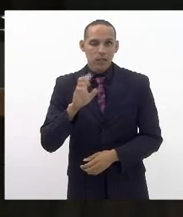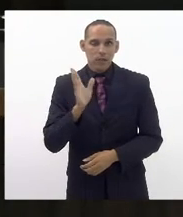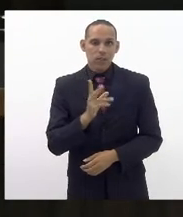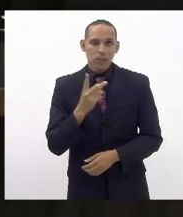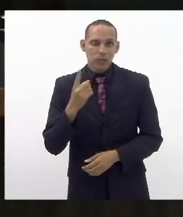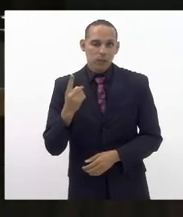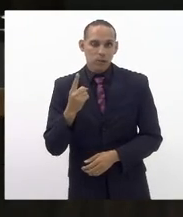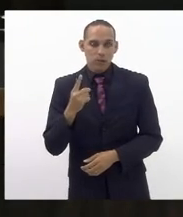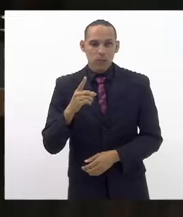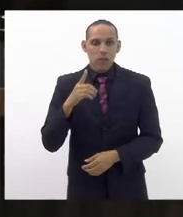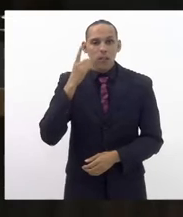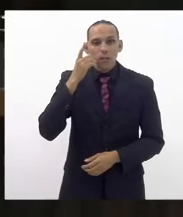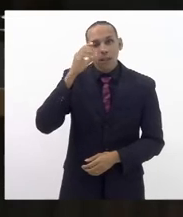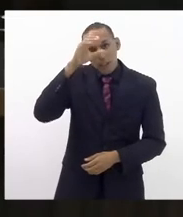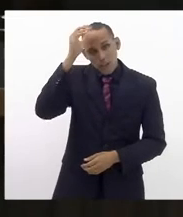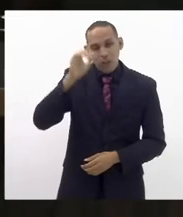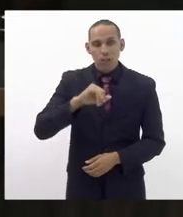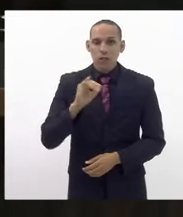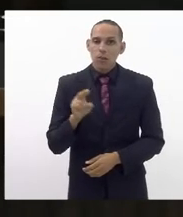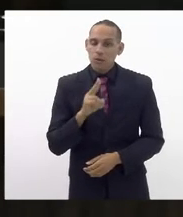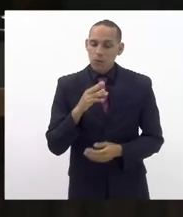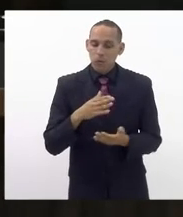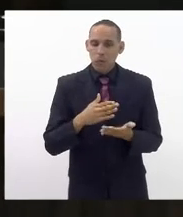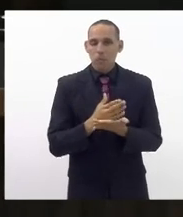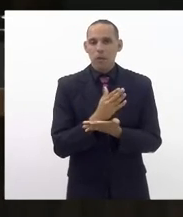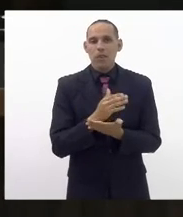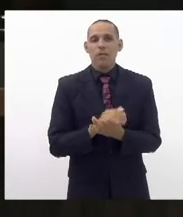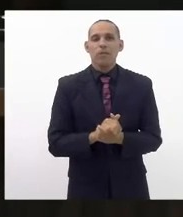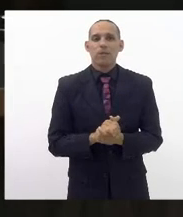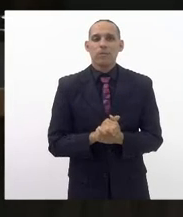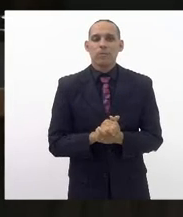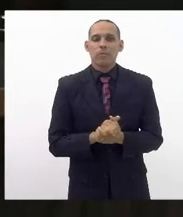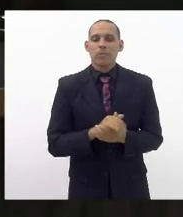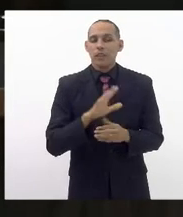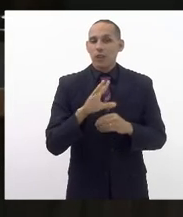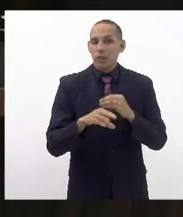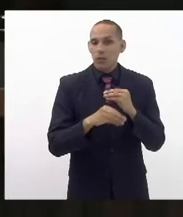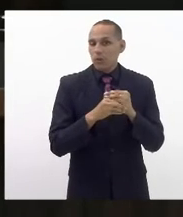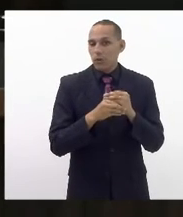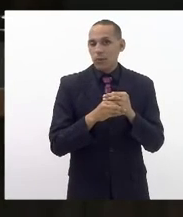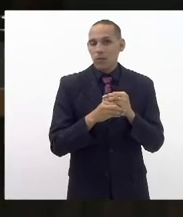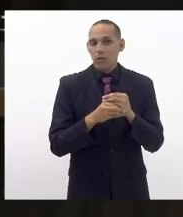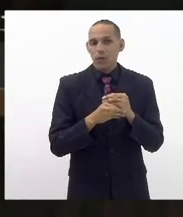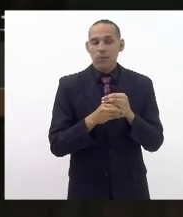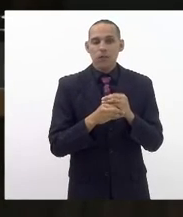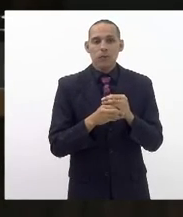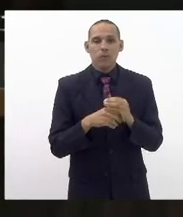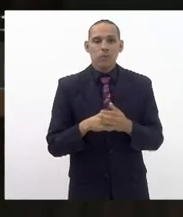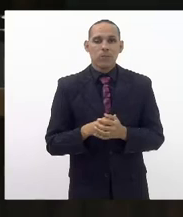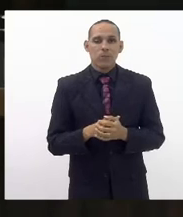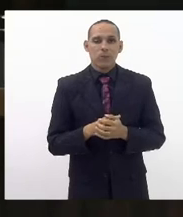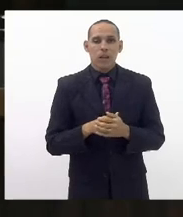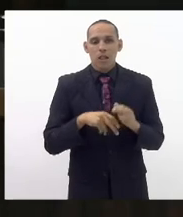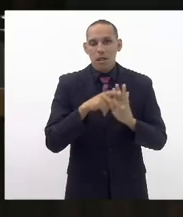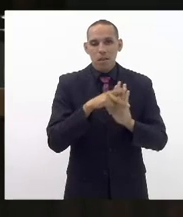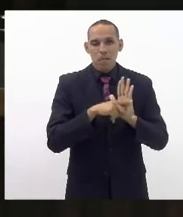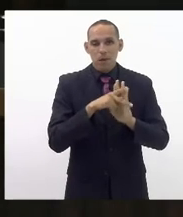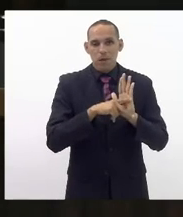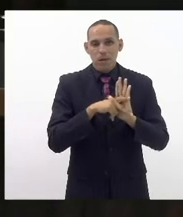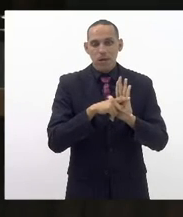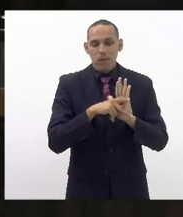da deputada Tiaju. Senhores, que aprovam, permaneçam como estão. Aprovado. Há sobre a mesa inclusão na ordem do dia do